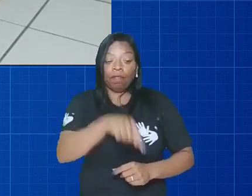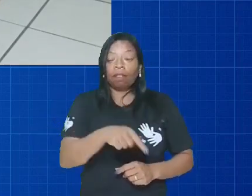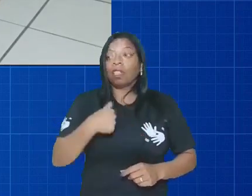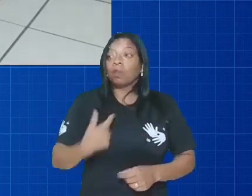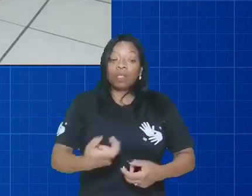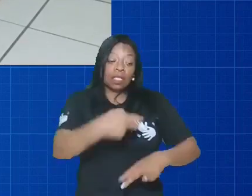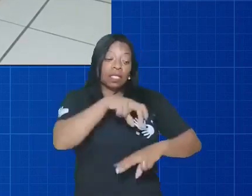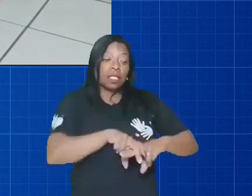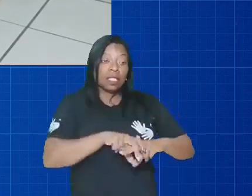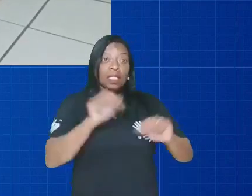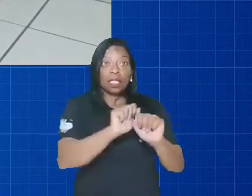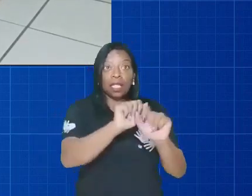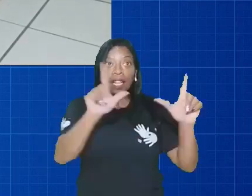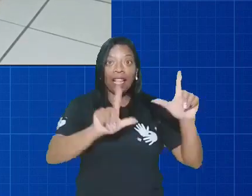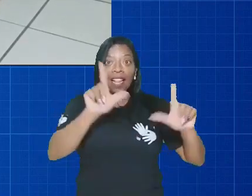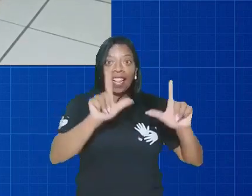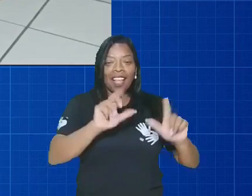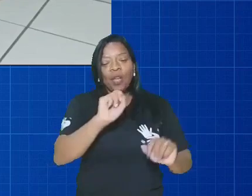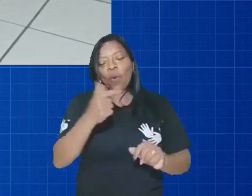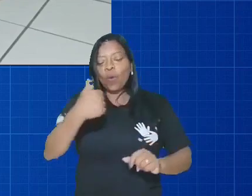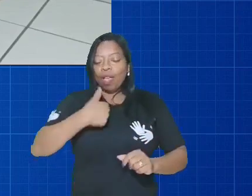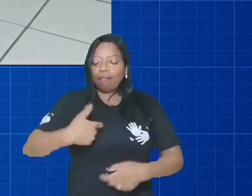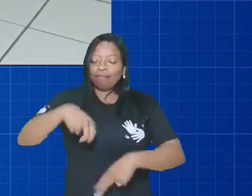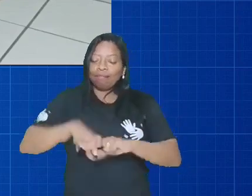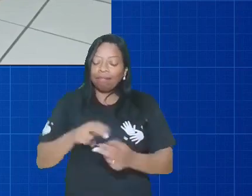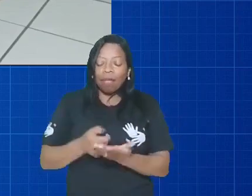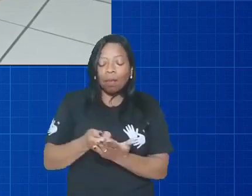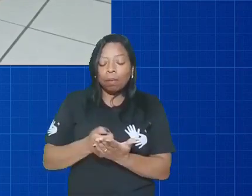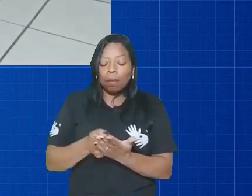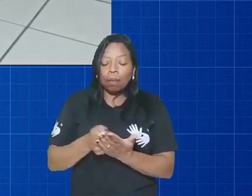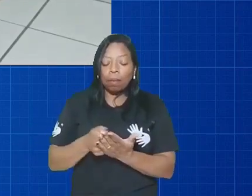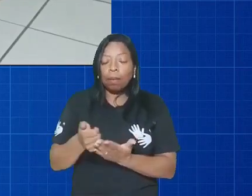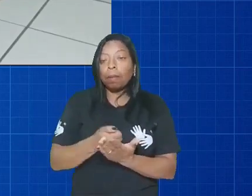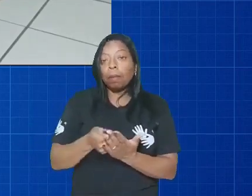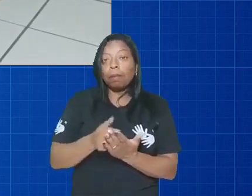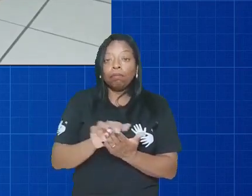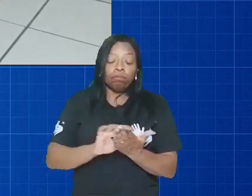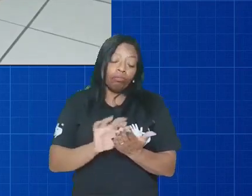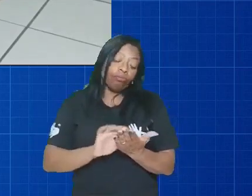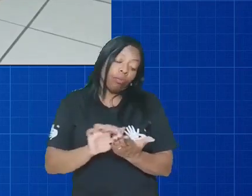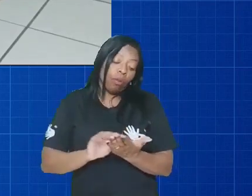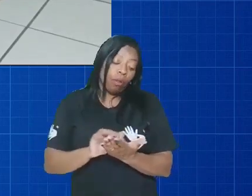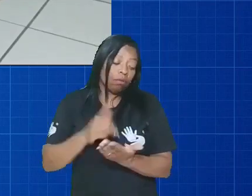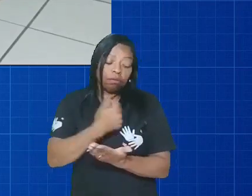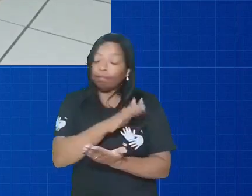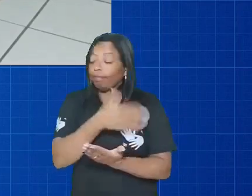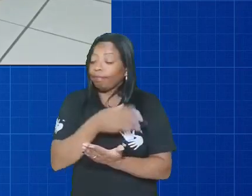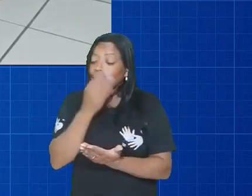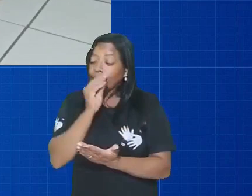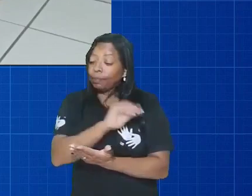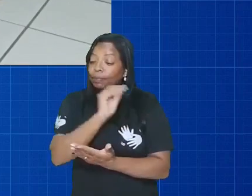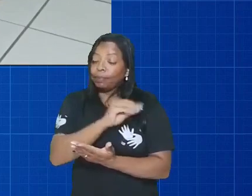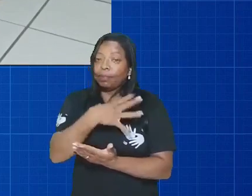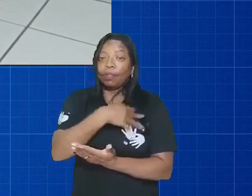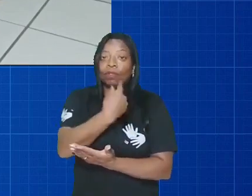coisas. Ou eu fico na frente de uma tela, no meu celular, no computador, enfim, qualquer outra coisa, e